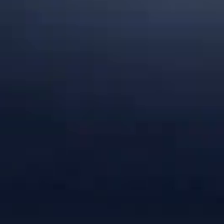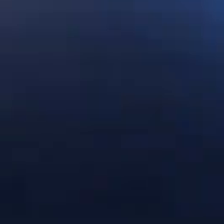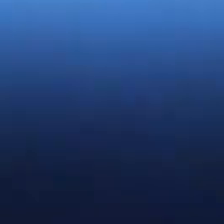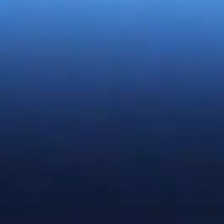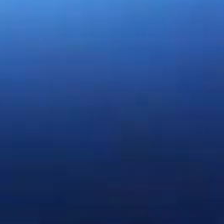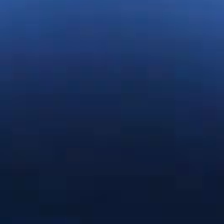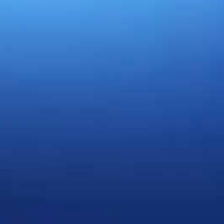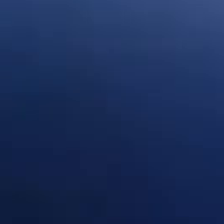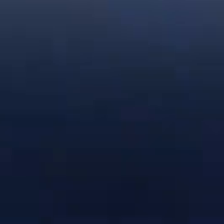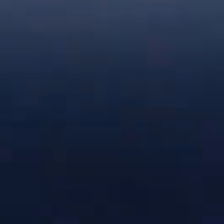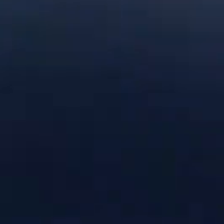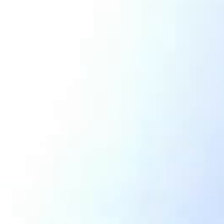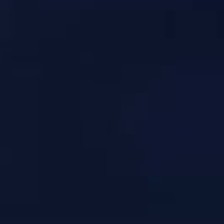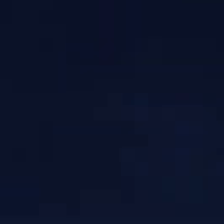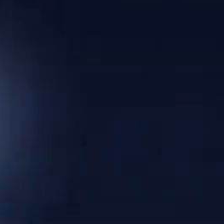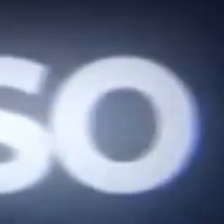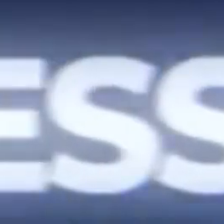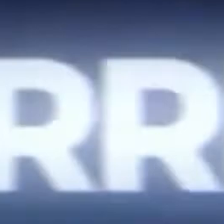cirurgia.